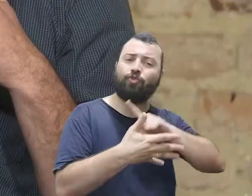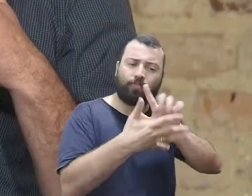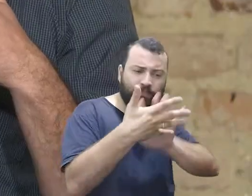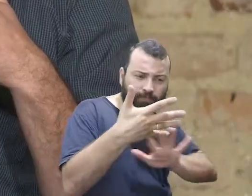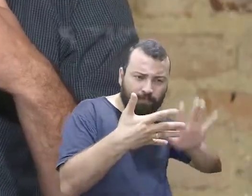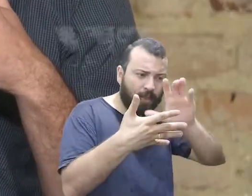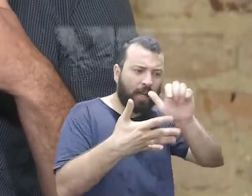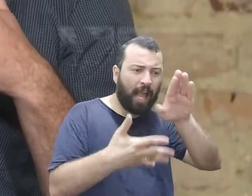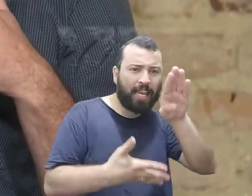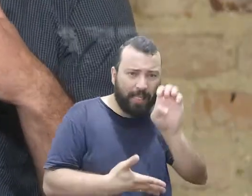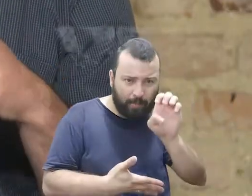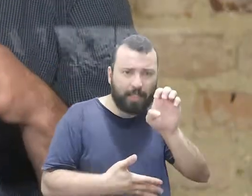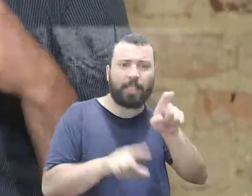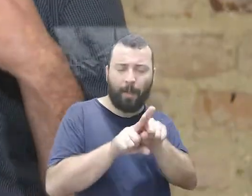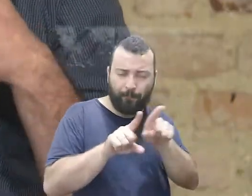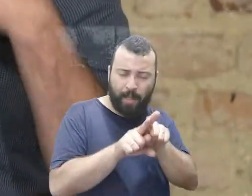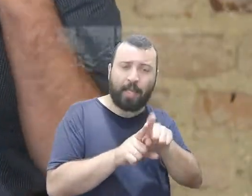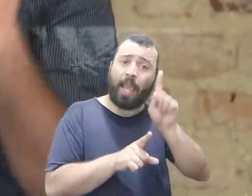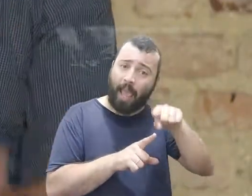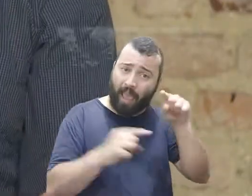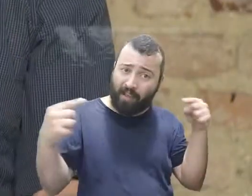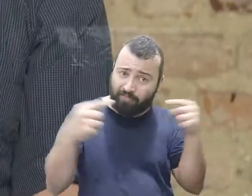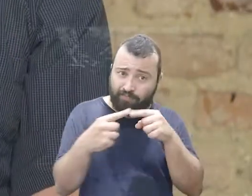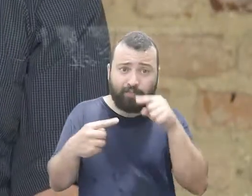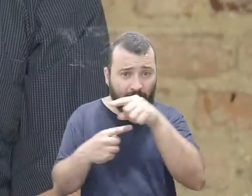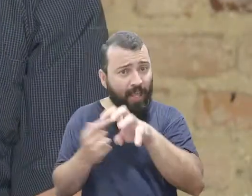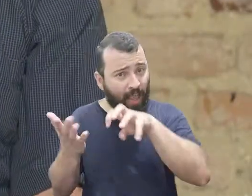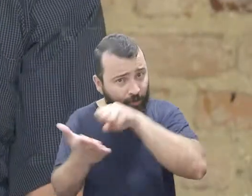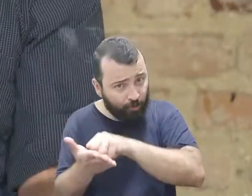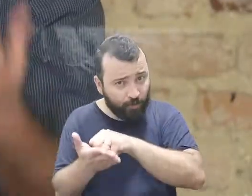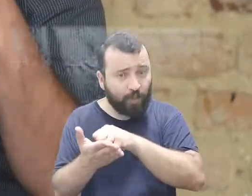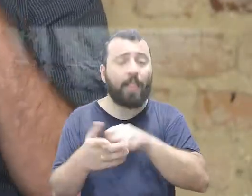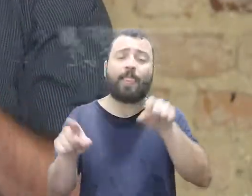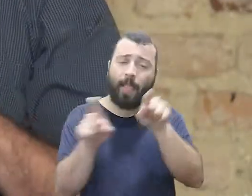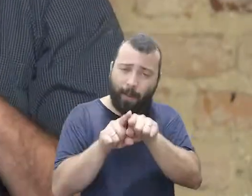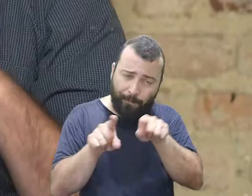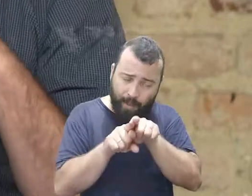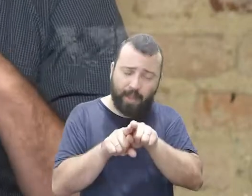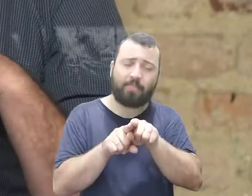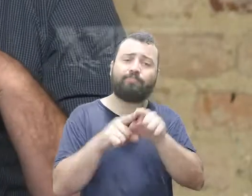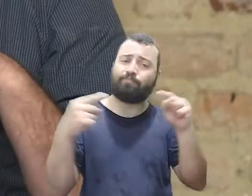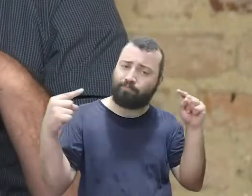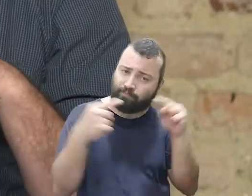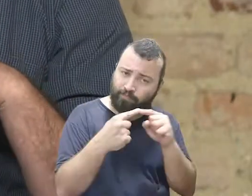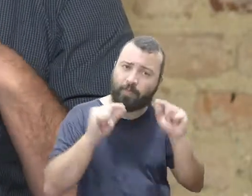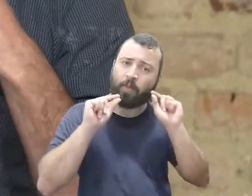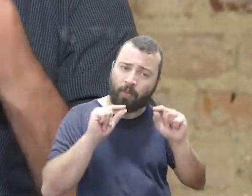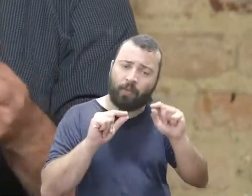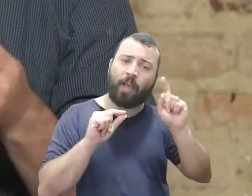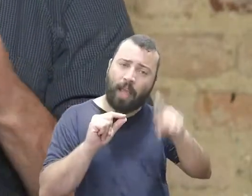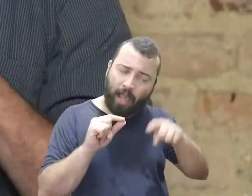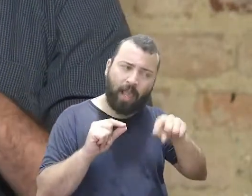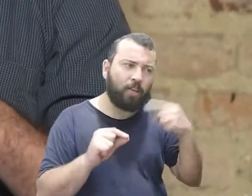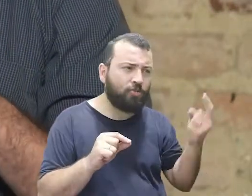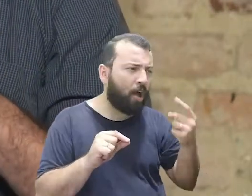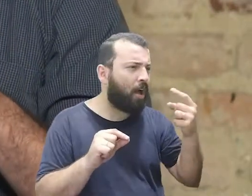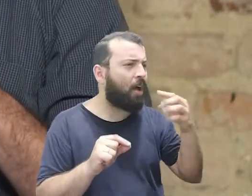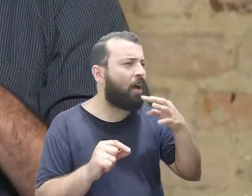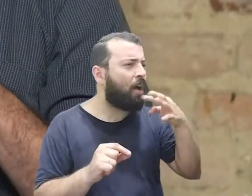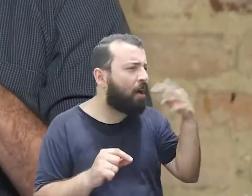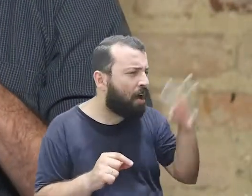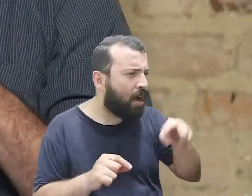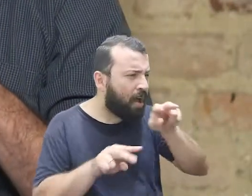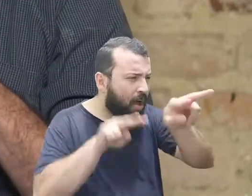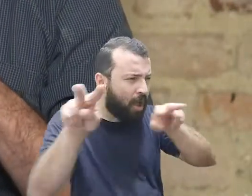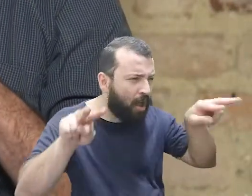pegando regiões do Caribe, que são baseados nesse tipo de registro e que também reforçam as interpretações que nós